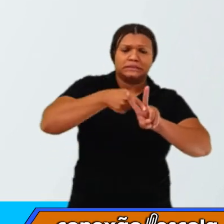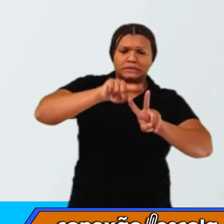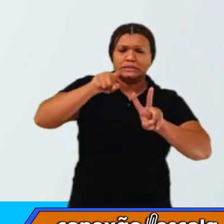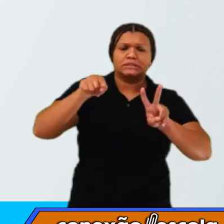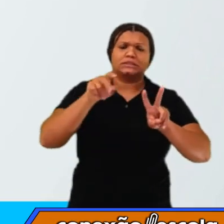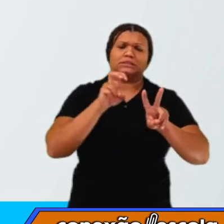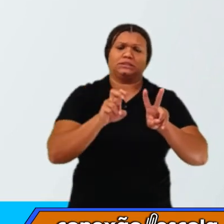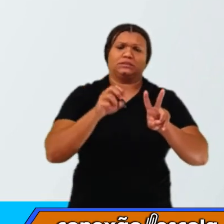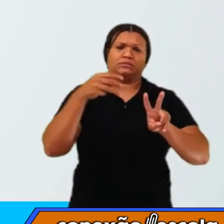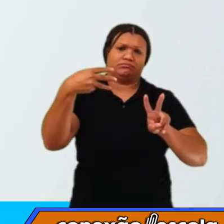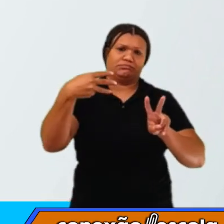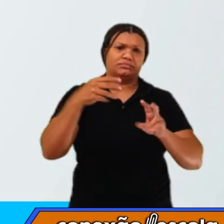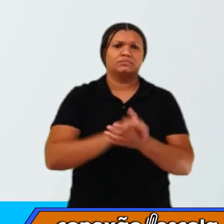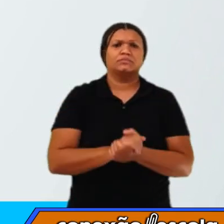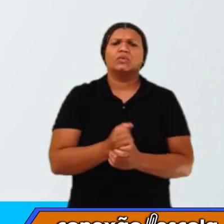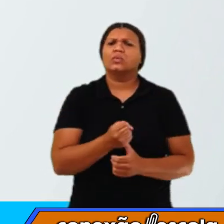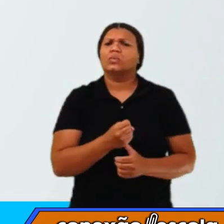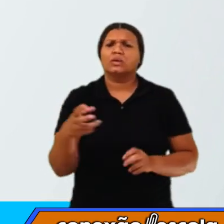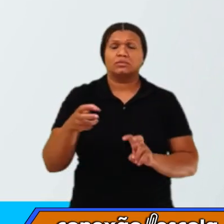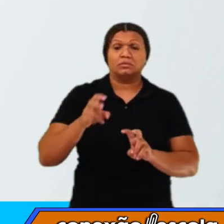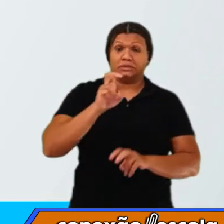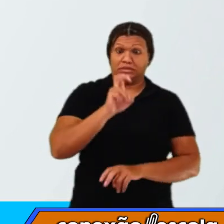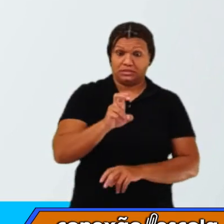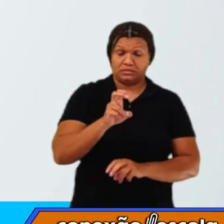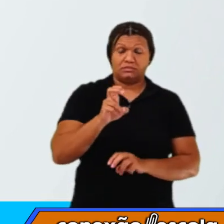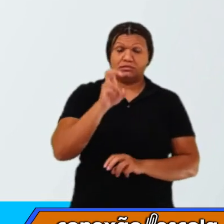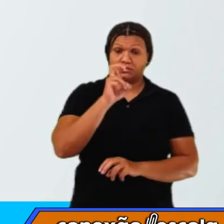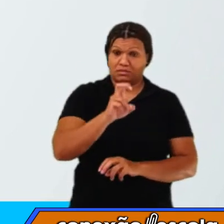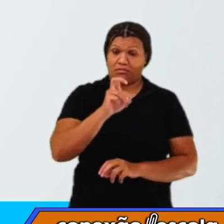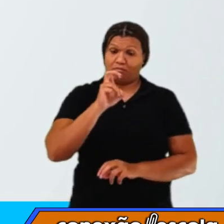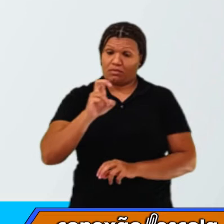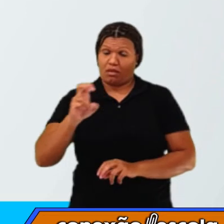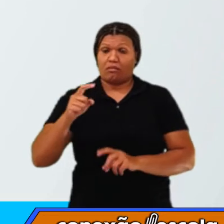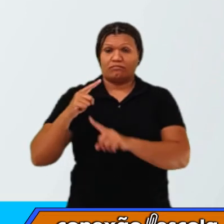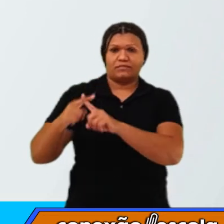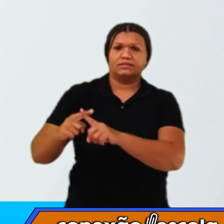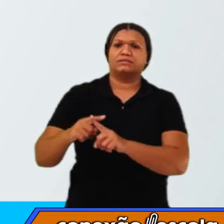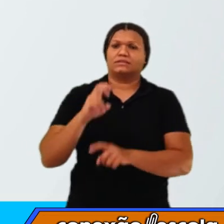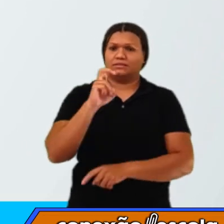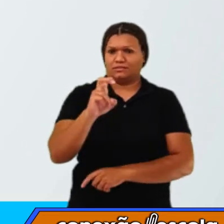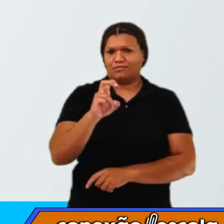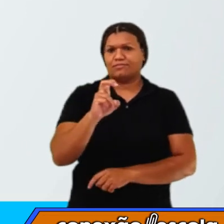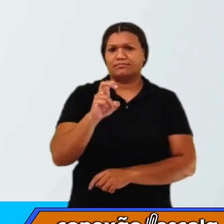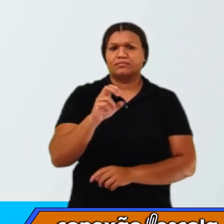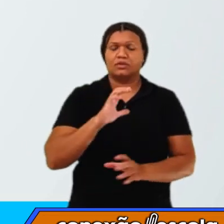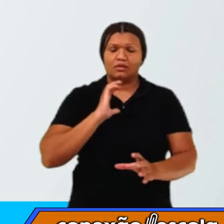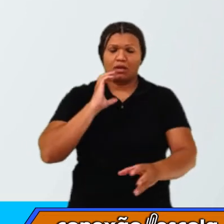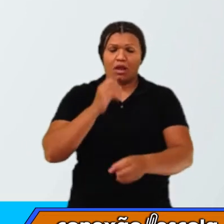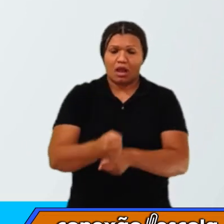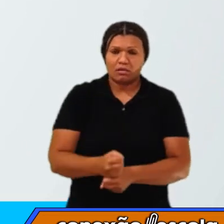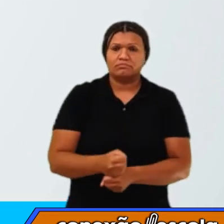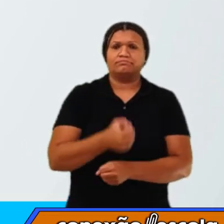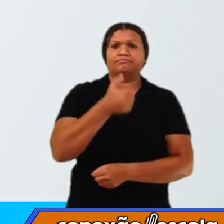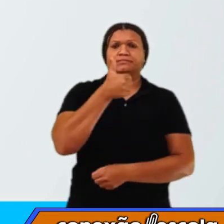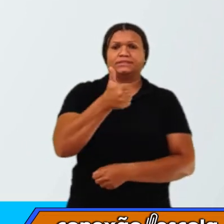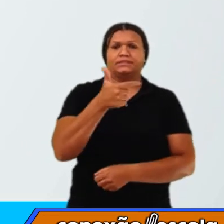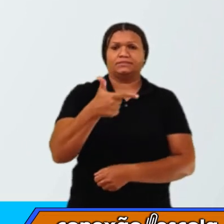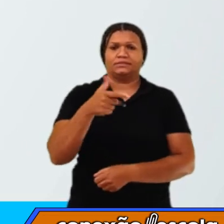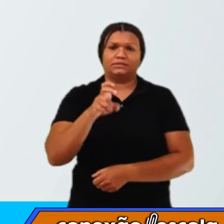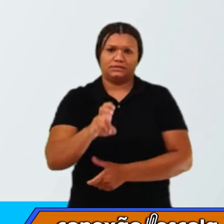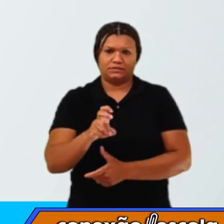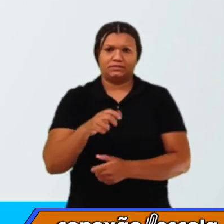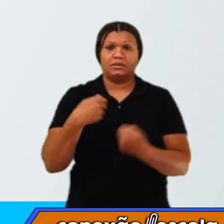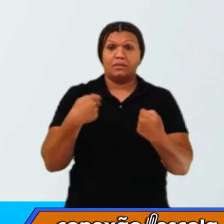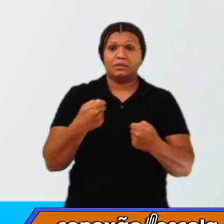cinco Ao Cubo é 5x 5x sim da 125 aí eu tenho que arrumar um número para nós ficar duas